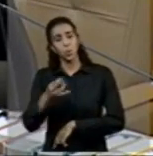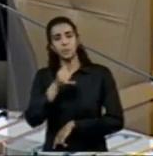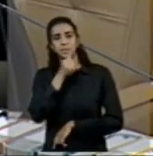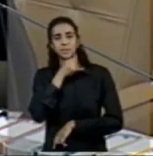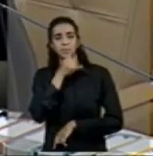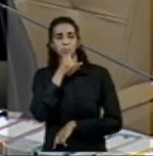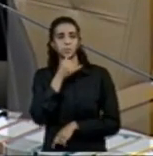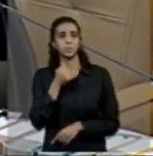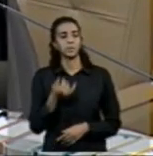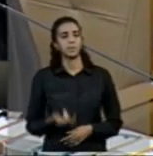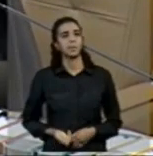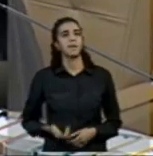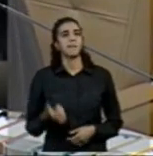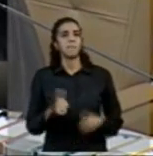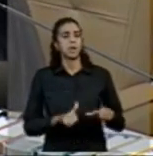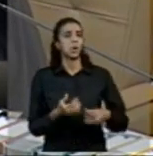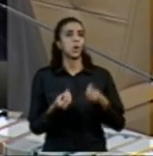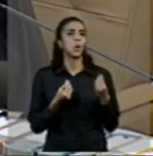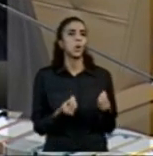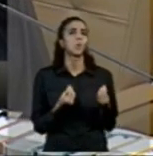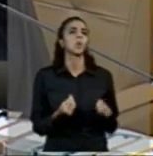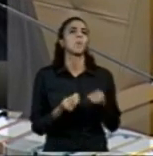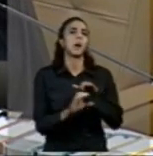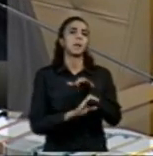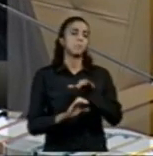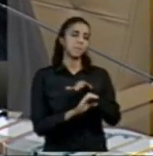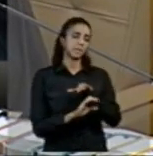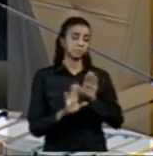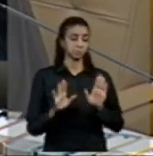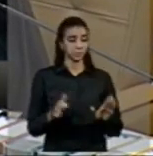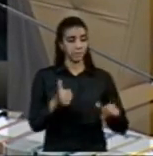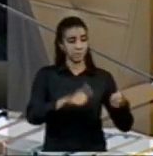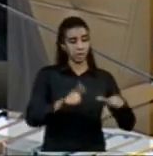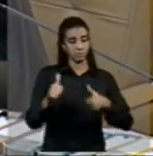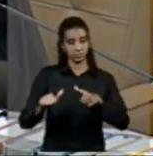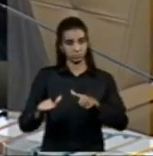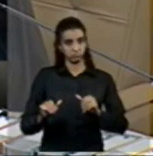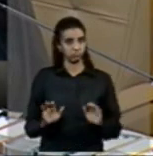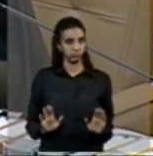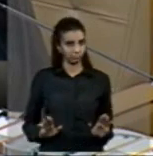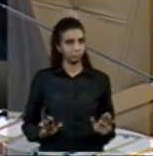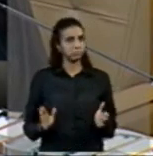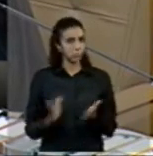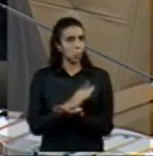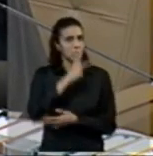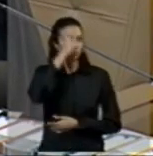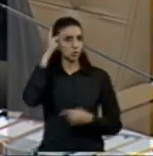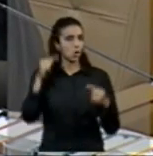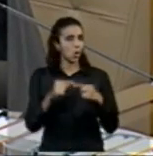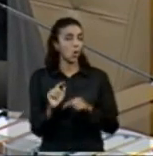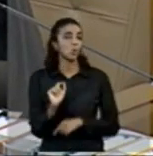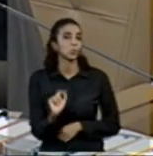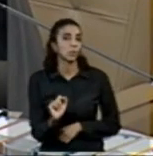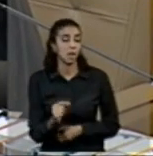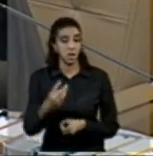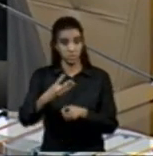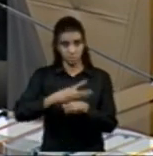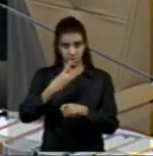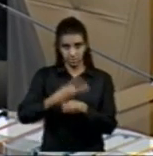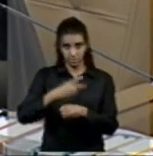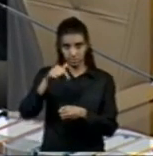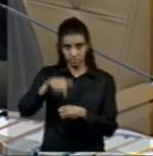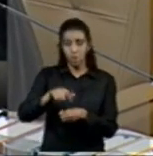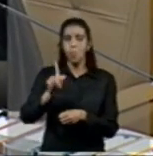da perspectiva da atuação empresarial, há consenso no sentido de ser a terceirização